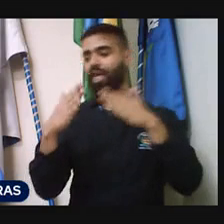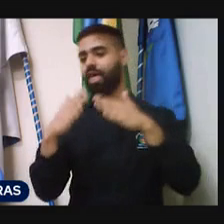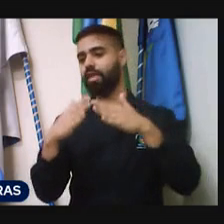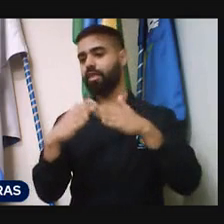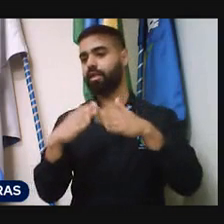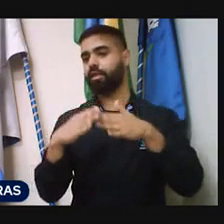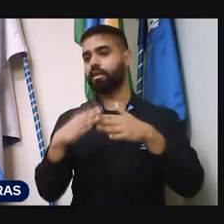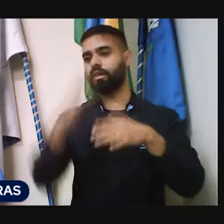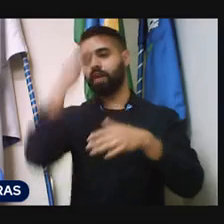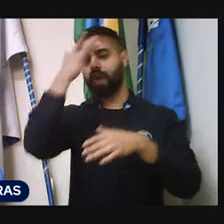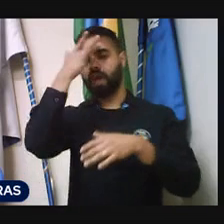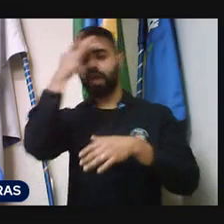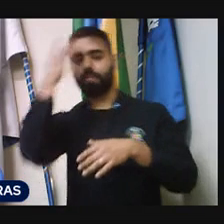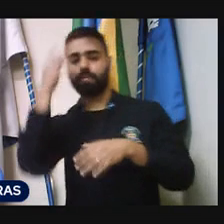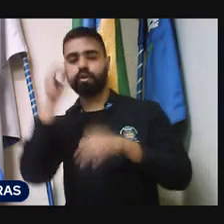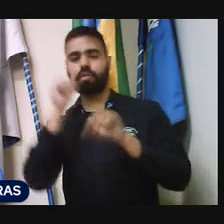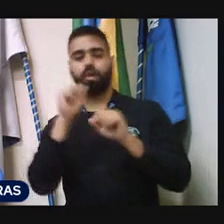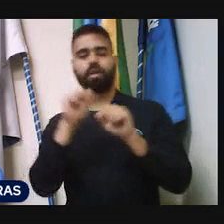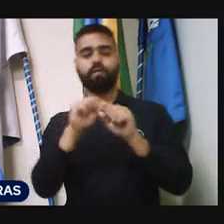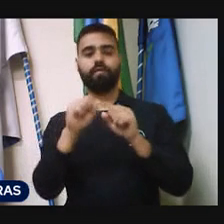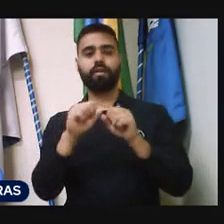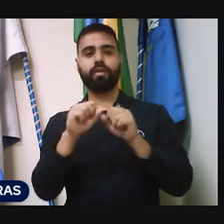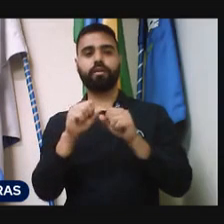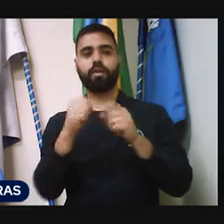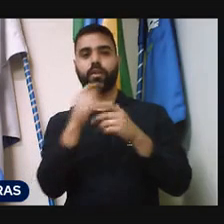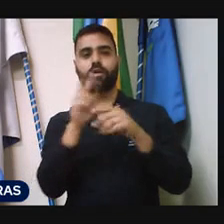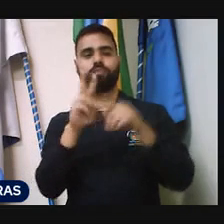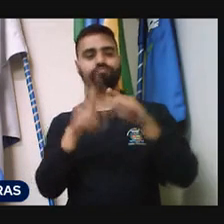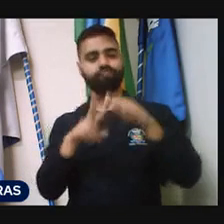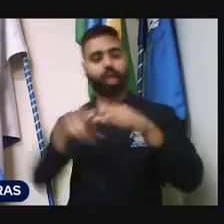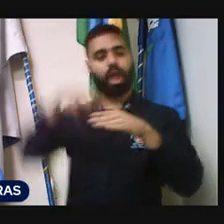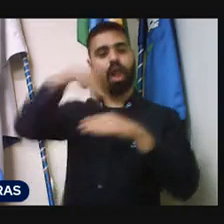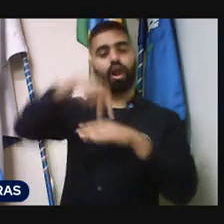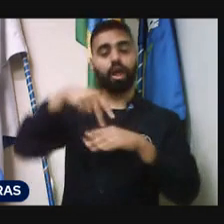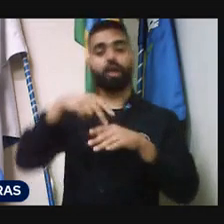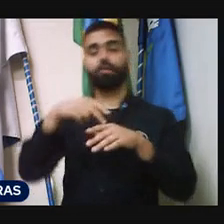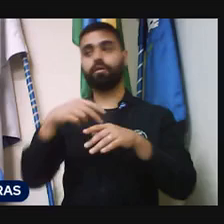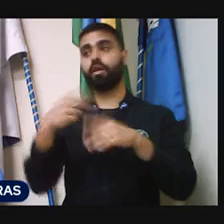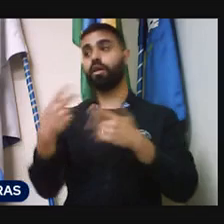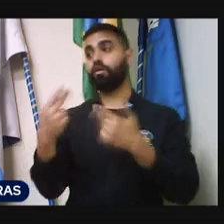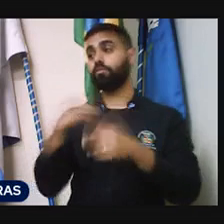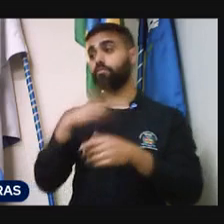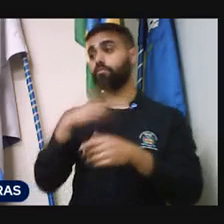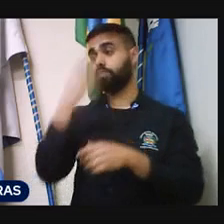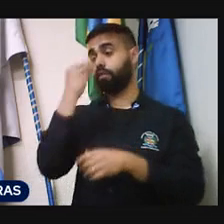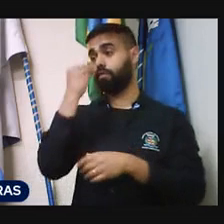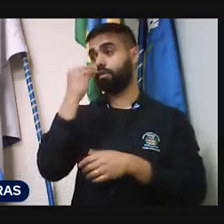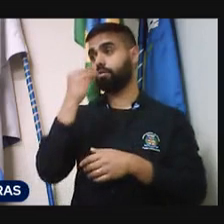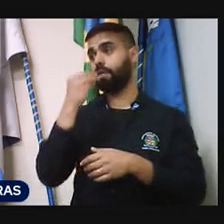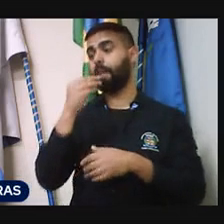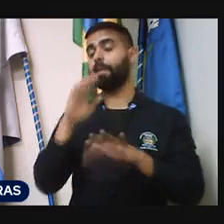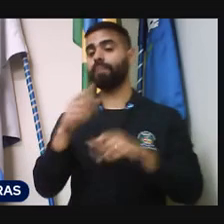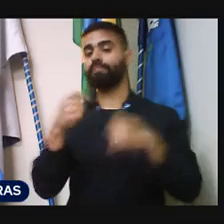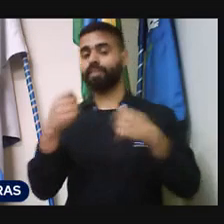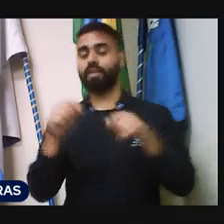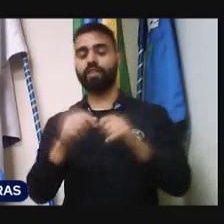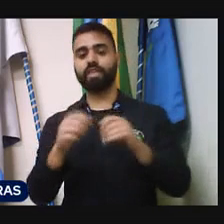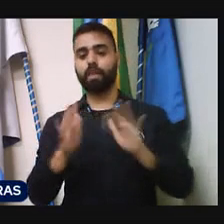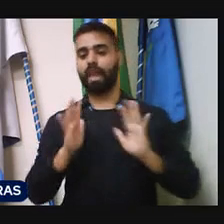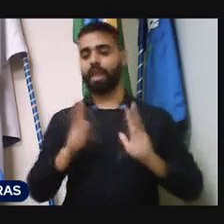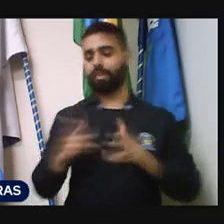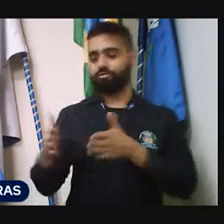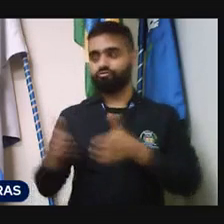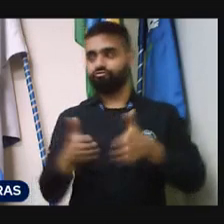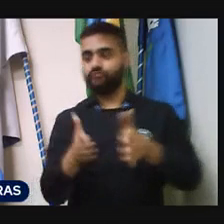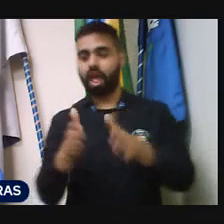as pessoas mal intencionadas a contenção como acesso às residências conforme anexo é necessário que se faça a limpeza do